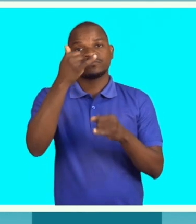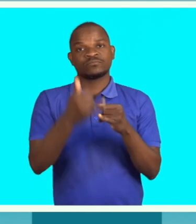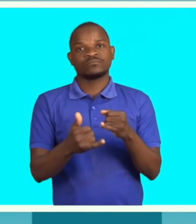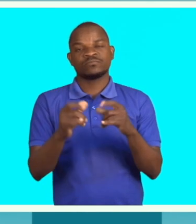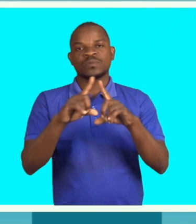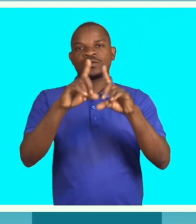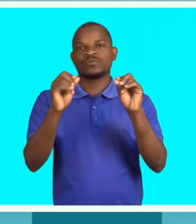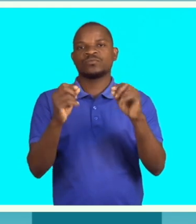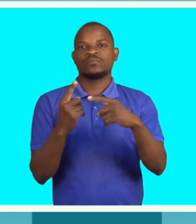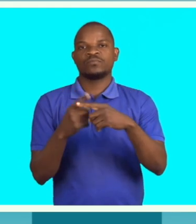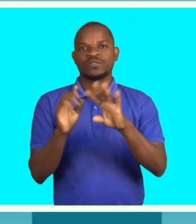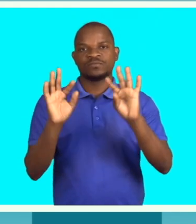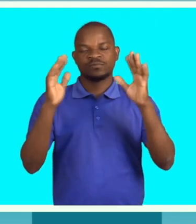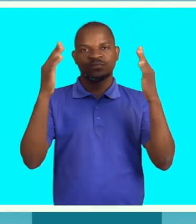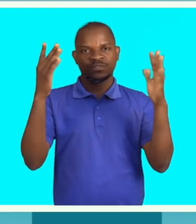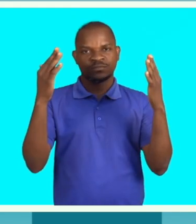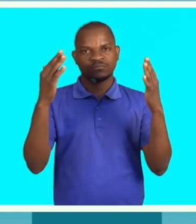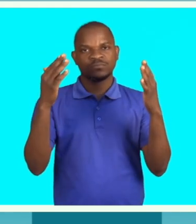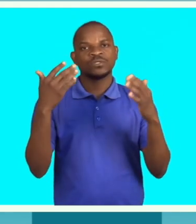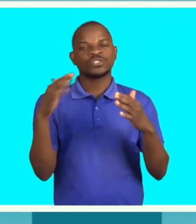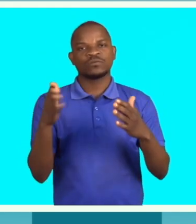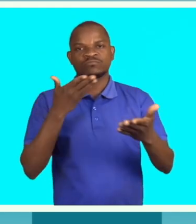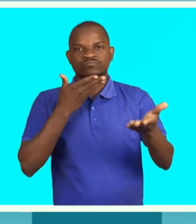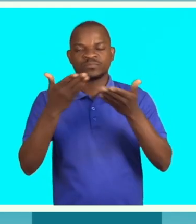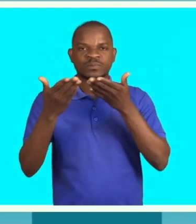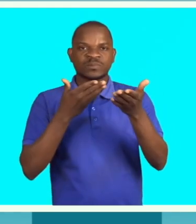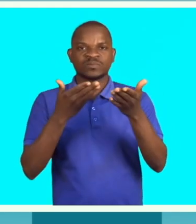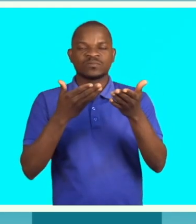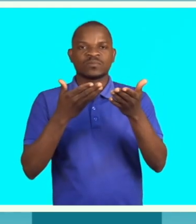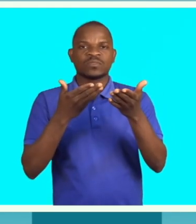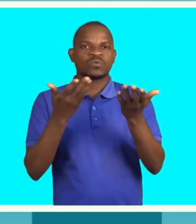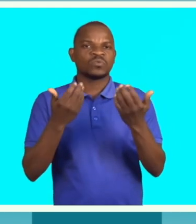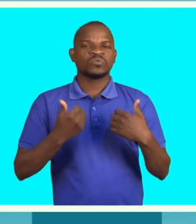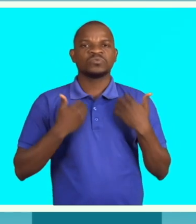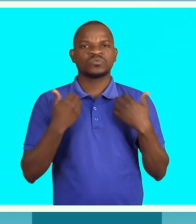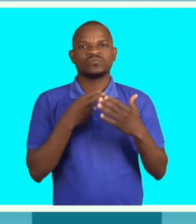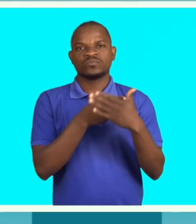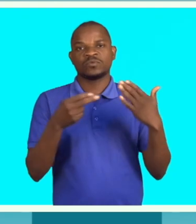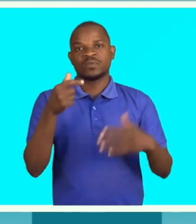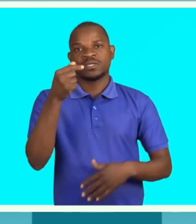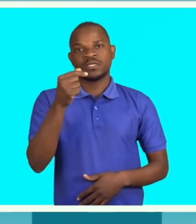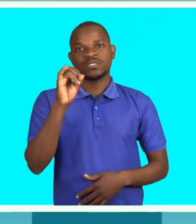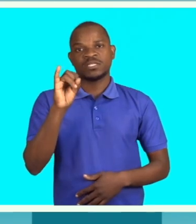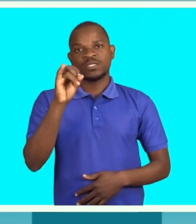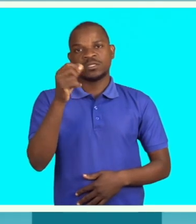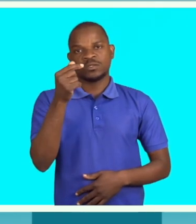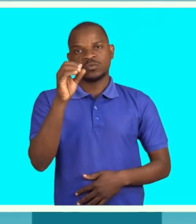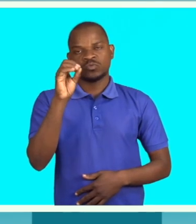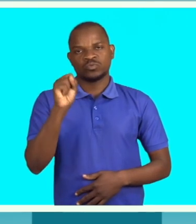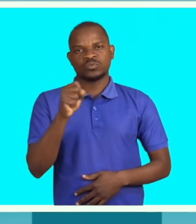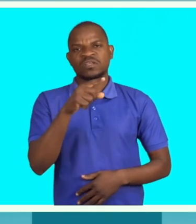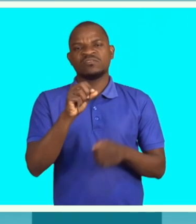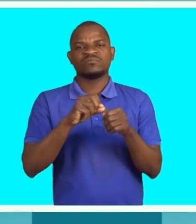edição de Mais Vida, onde conversamos com o Titus, neste caso, que é um corredor que usa